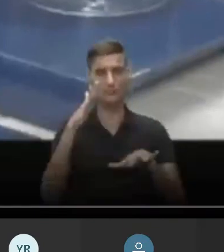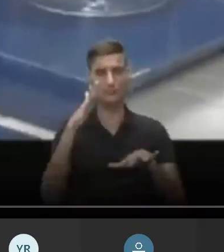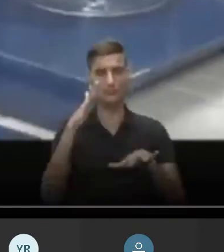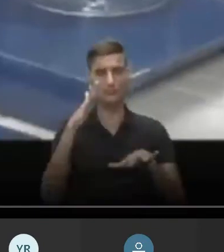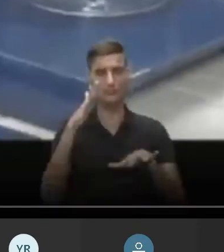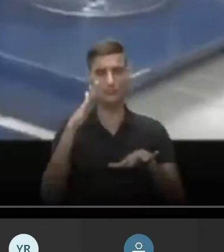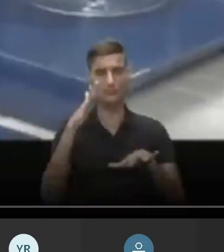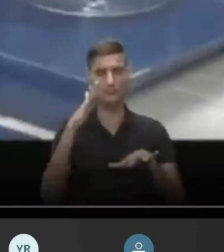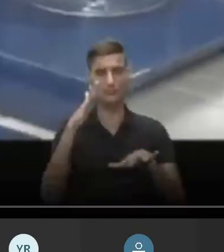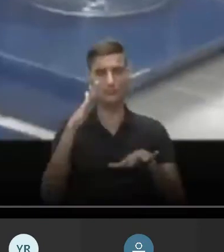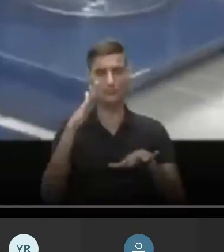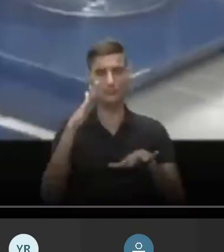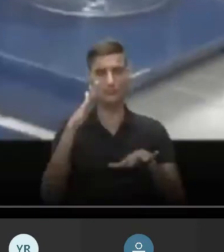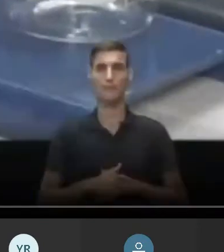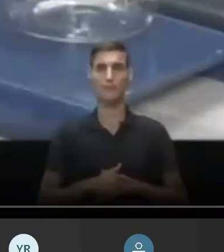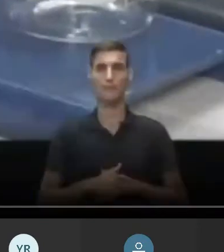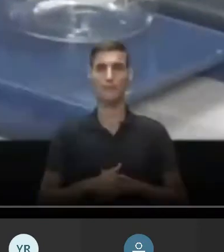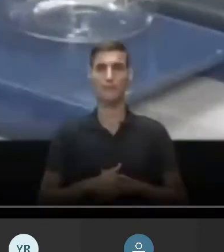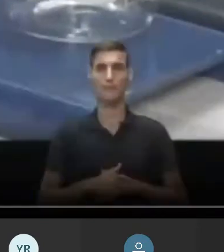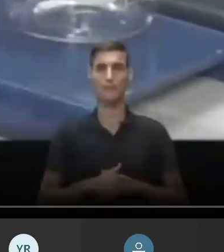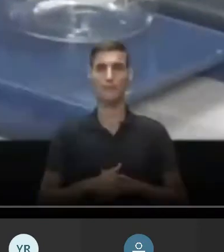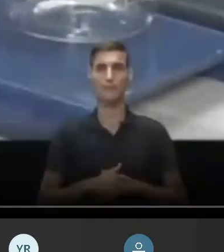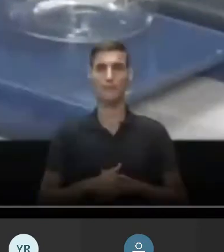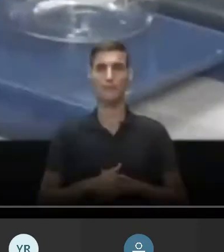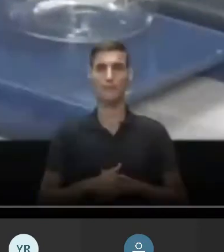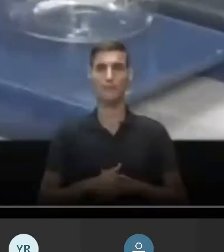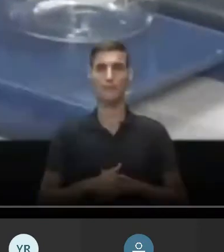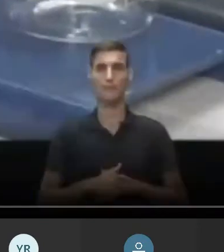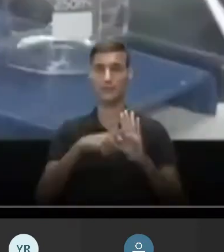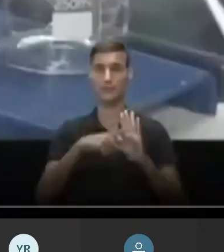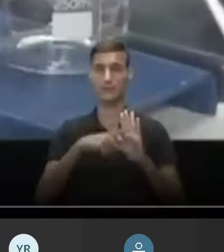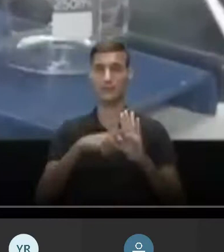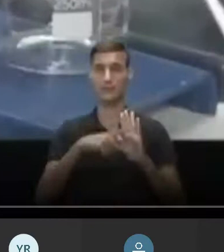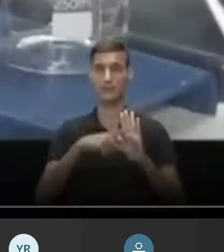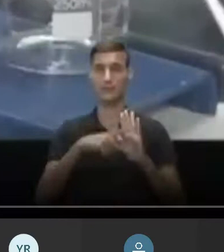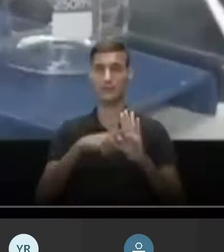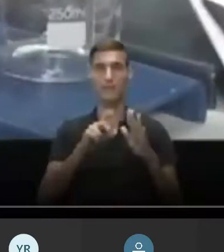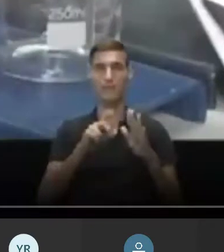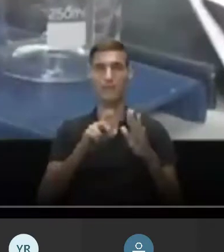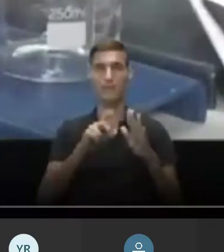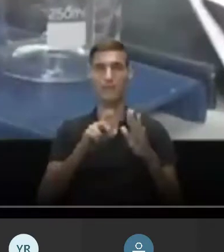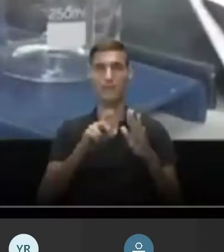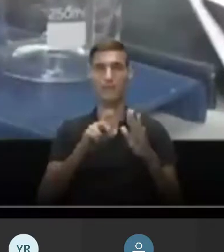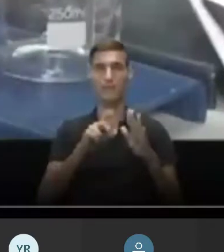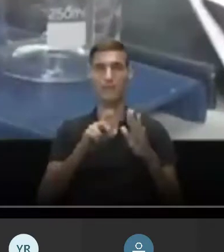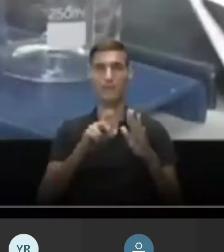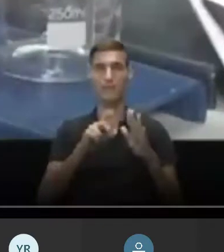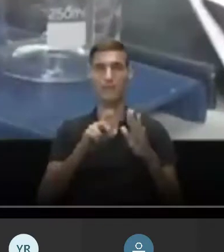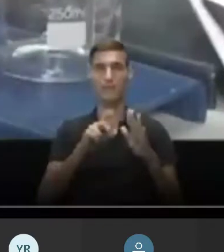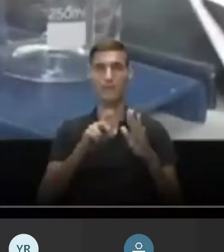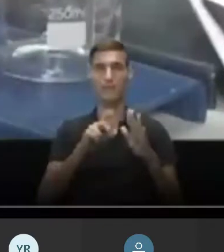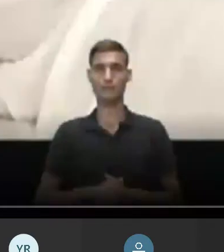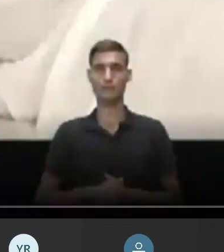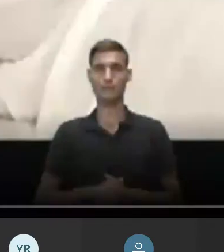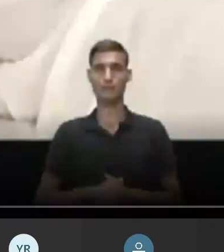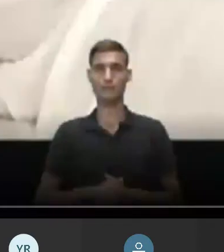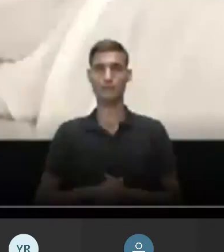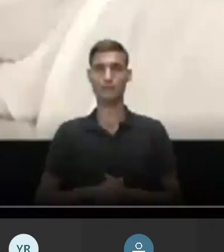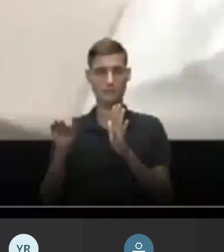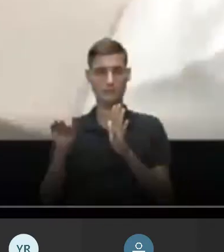Agora a gente vai fazer a amostra número 3. O que a gente vai fazer agora? Agora a gente vai